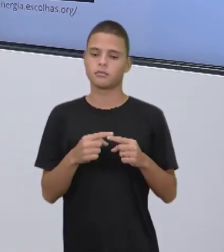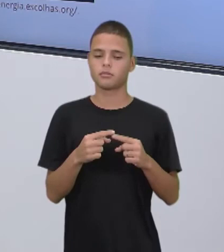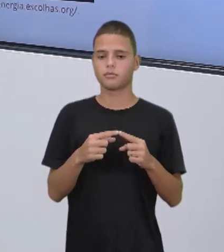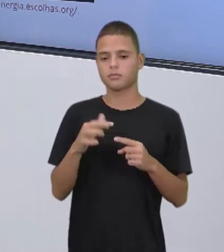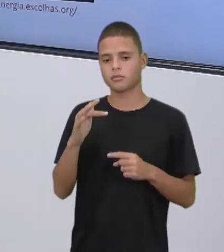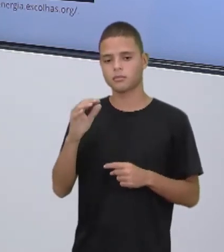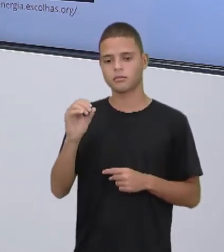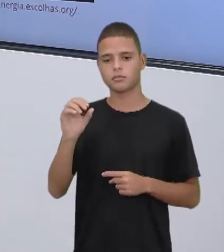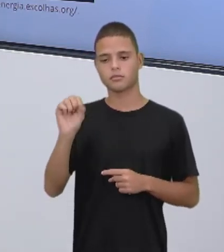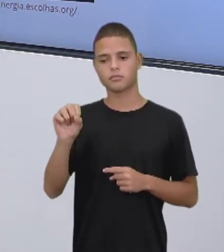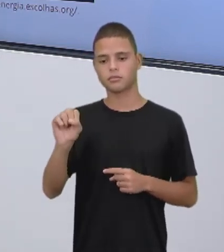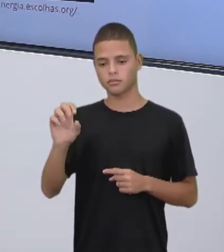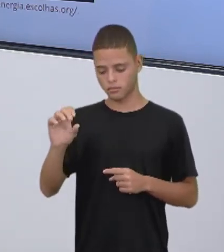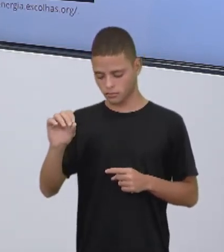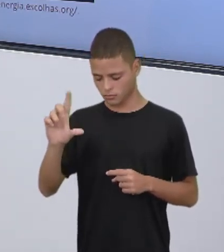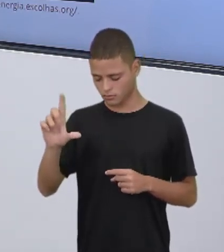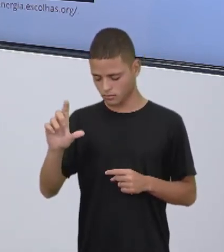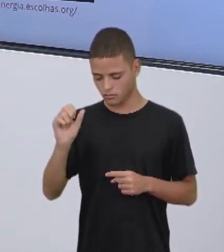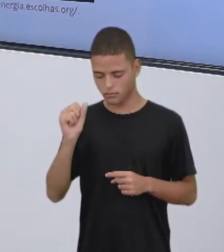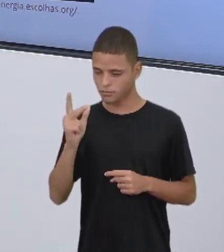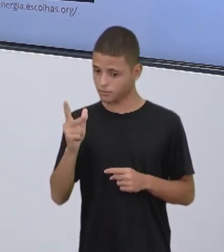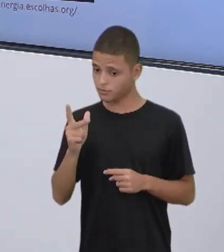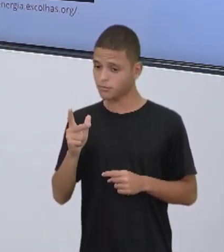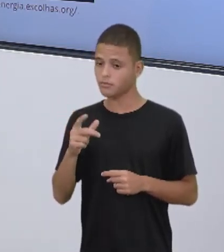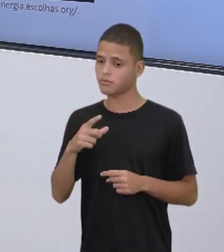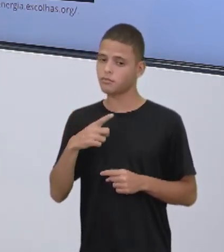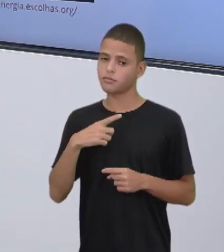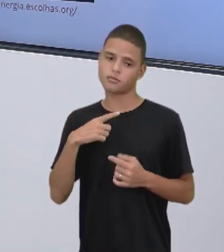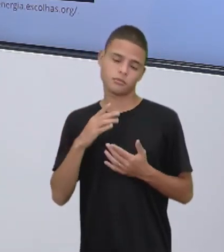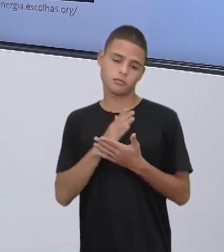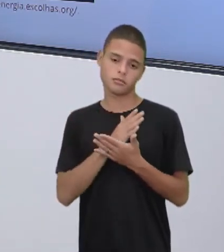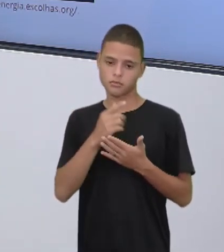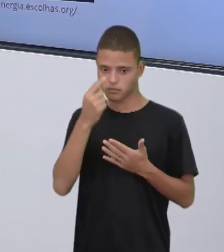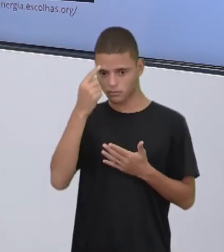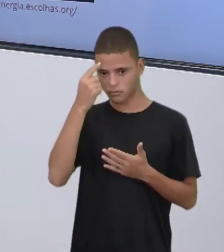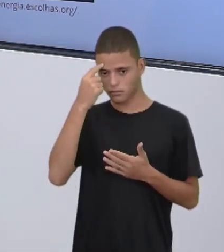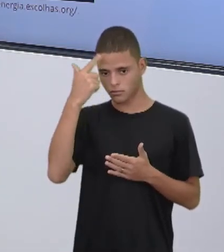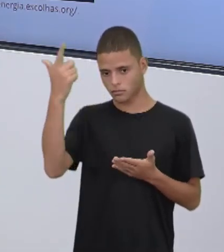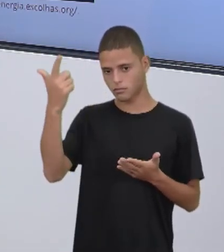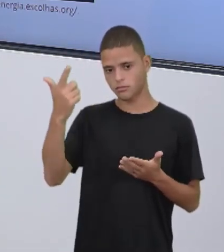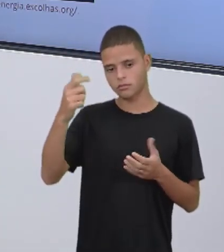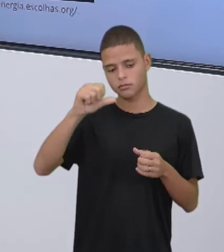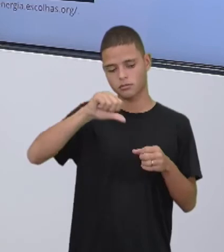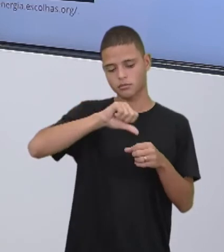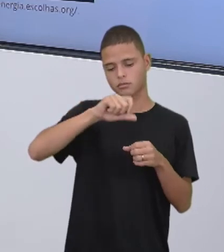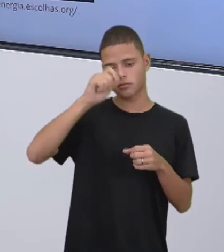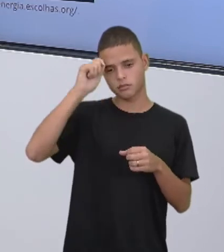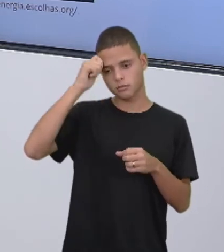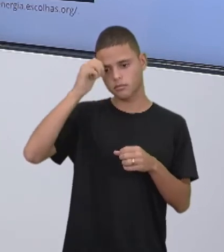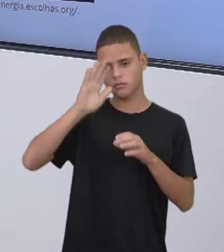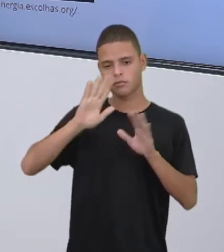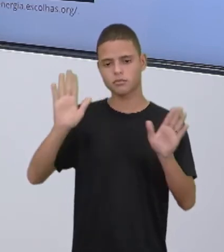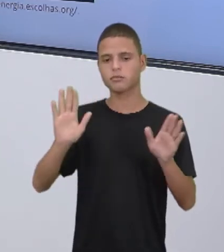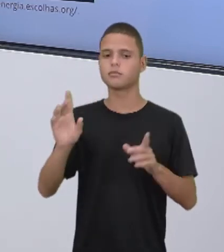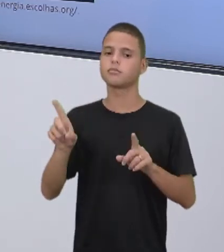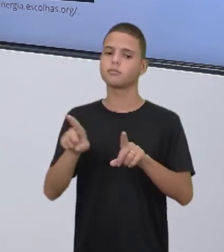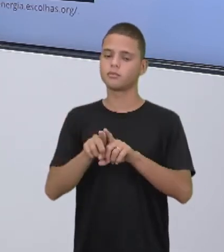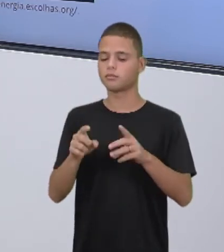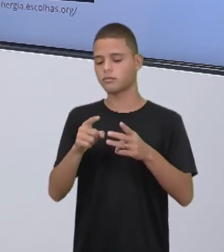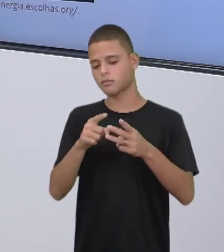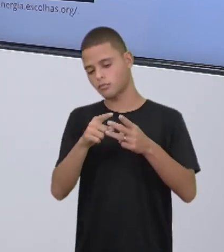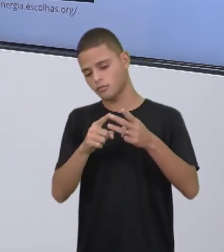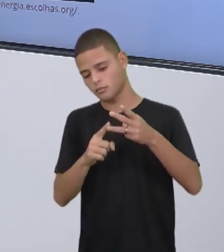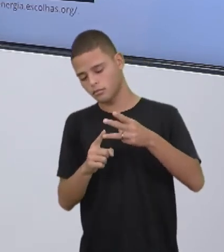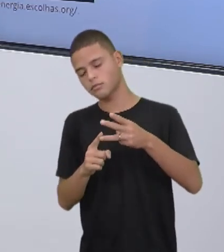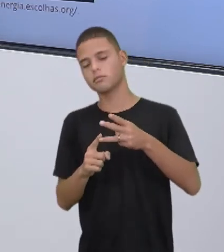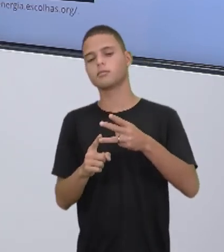bom? Eu estou dizendo isso porque tem gente que acredita que só o petróleo mas não, tá? Tanto o carvão mineral, não confunda